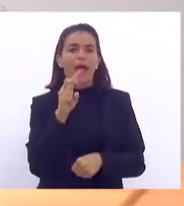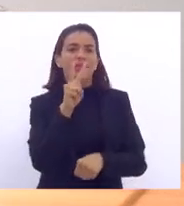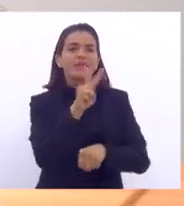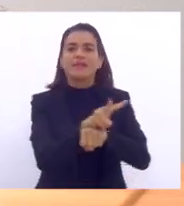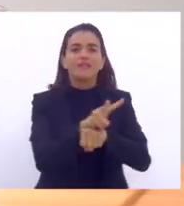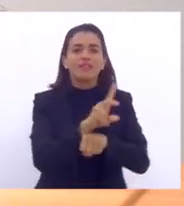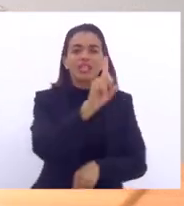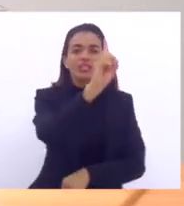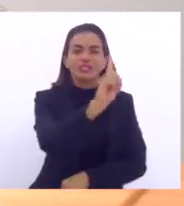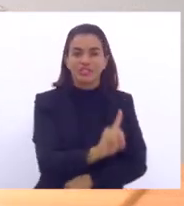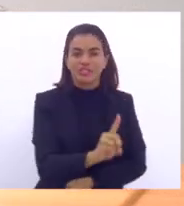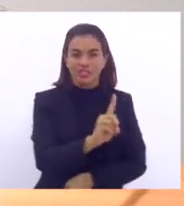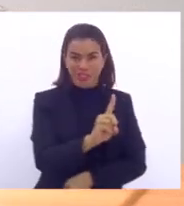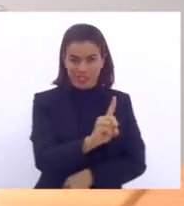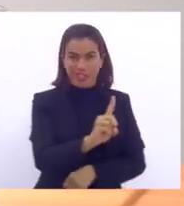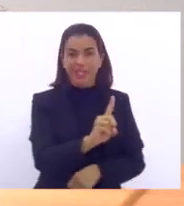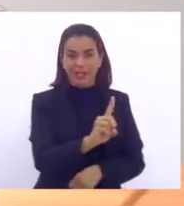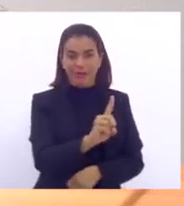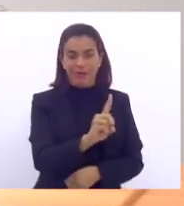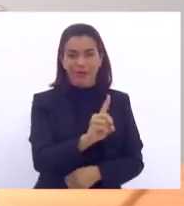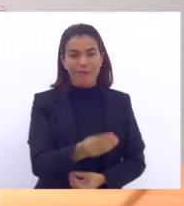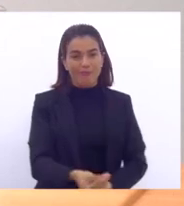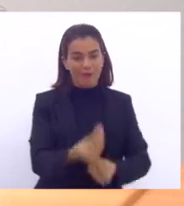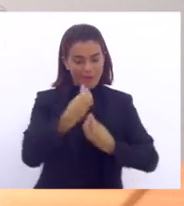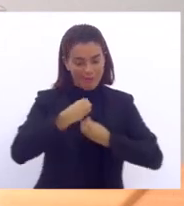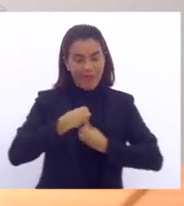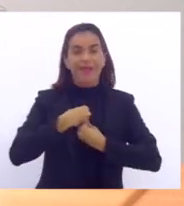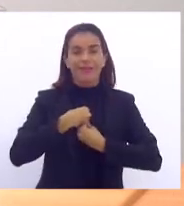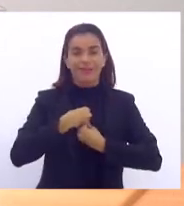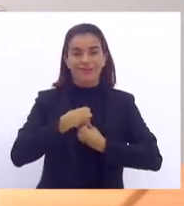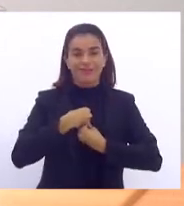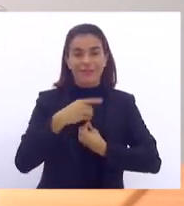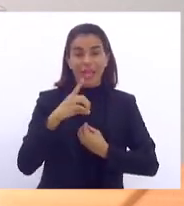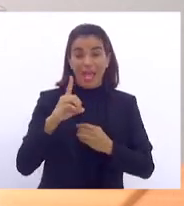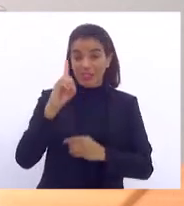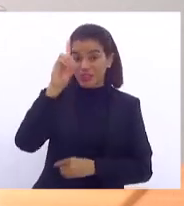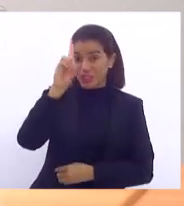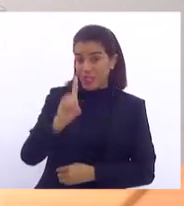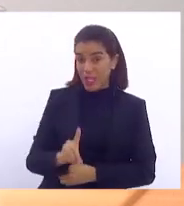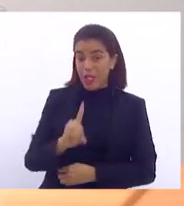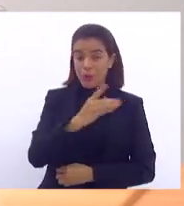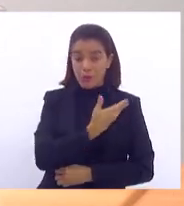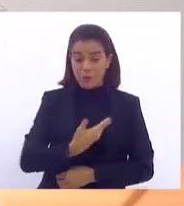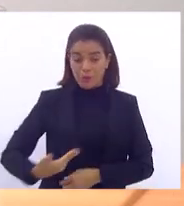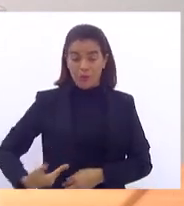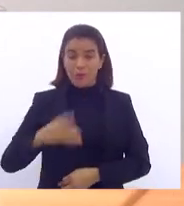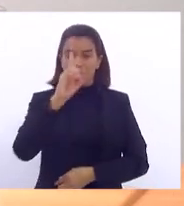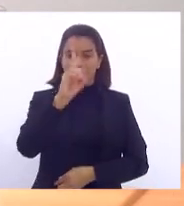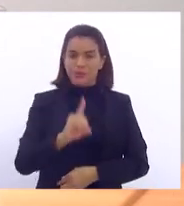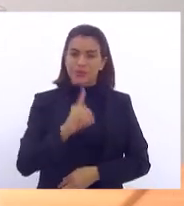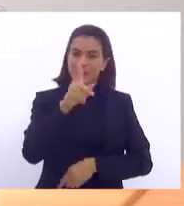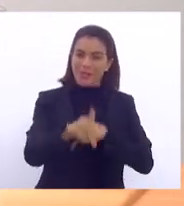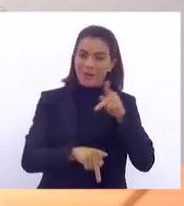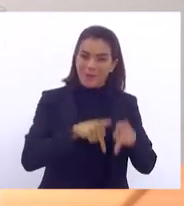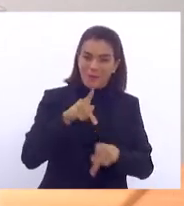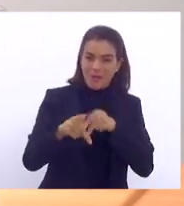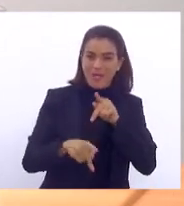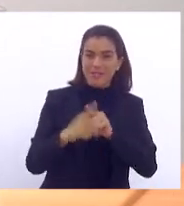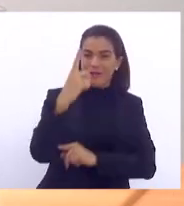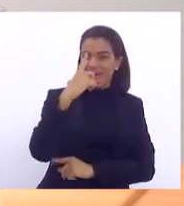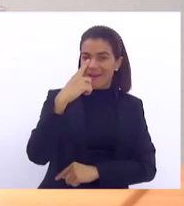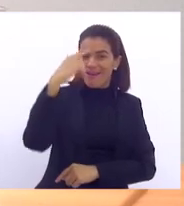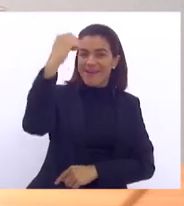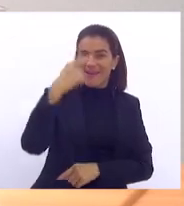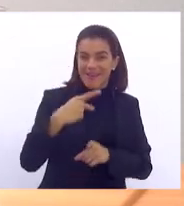direitos que nos foi outorgado que é defender o direito público e o direito da população que nos colocou